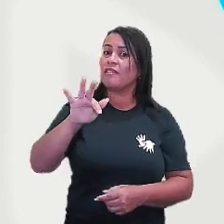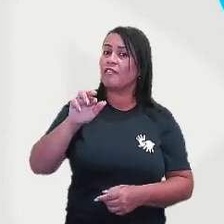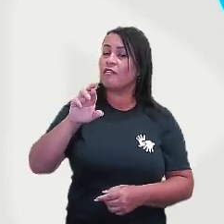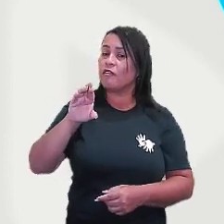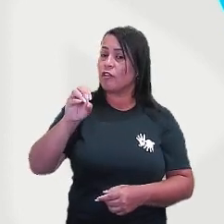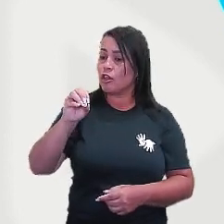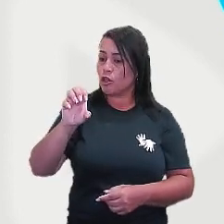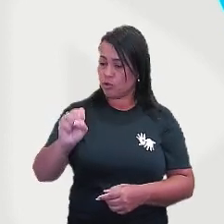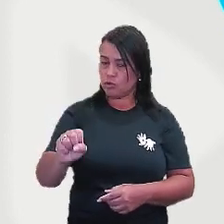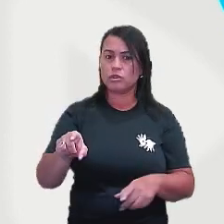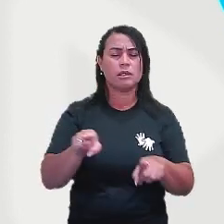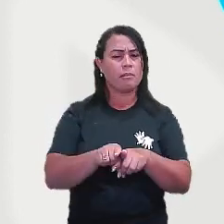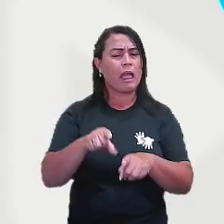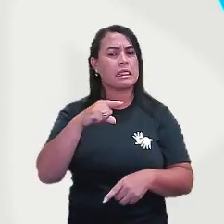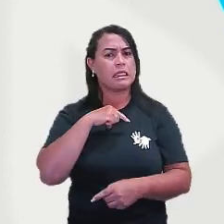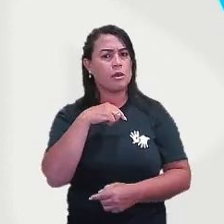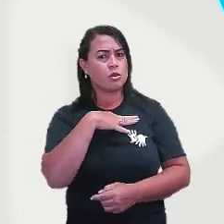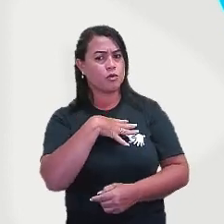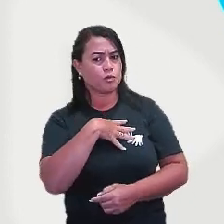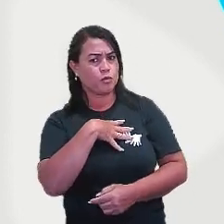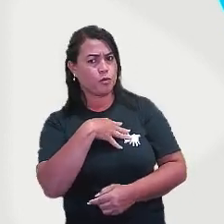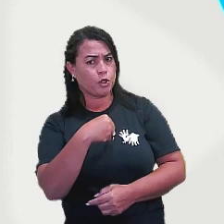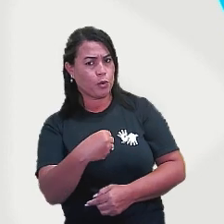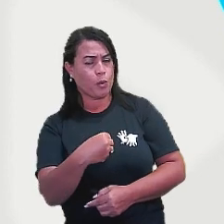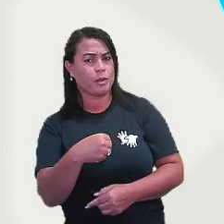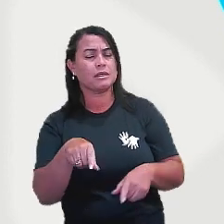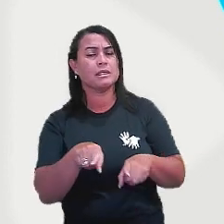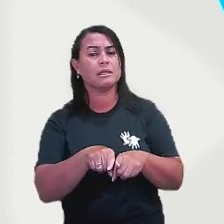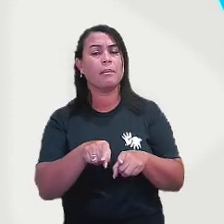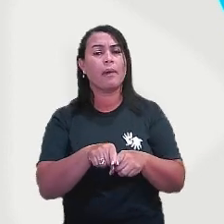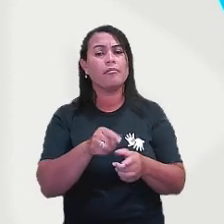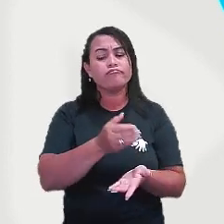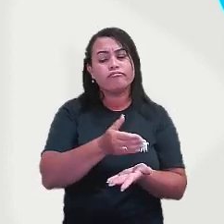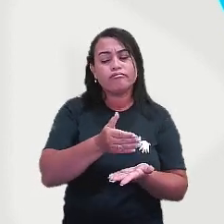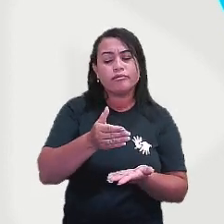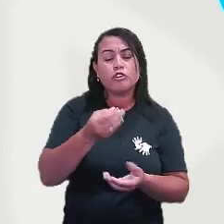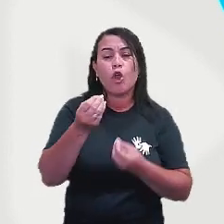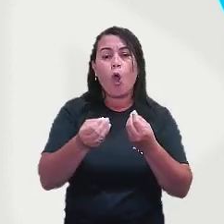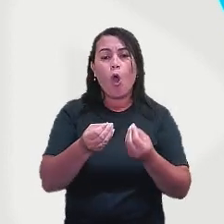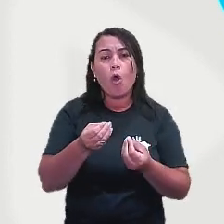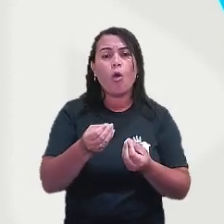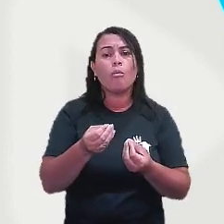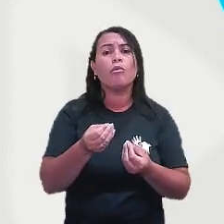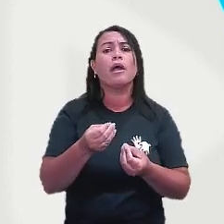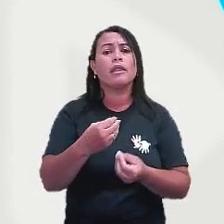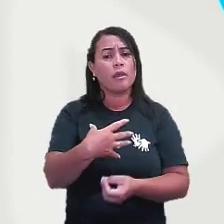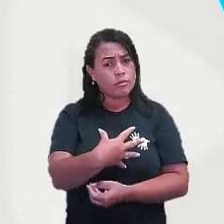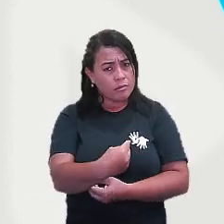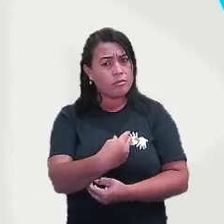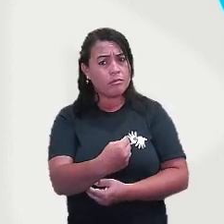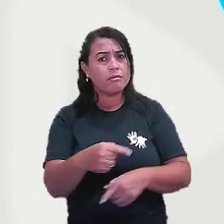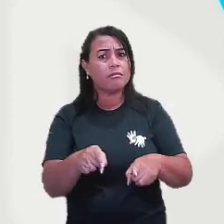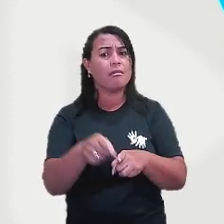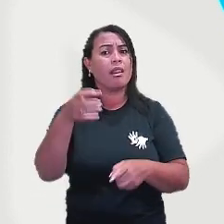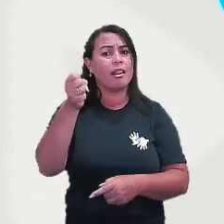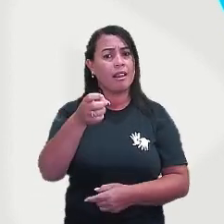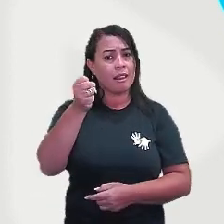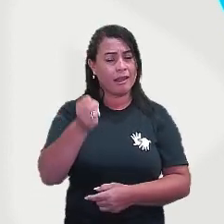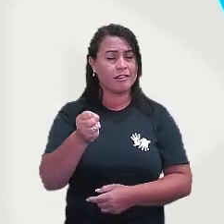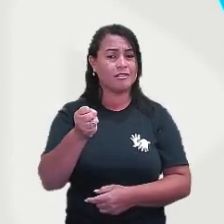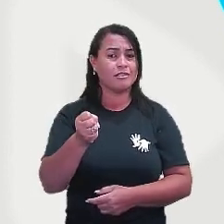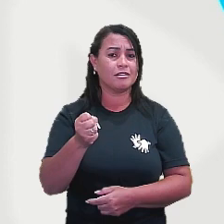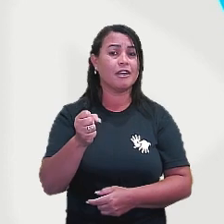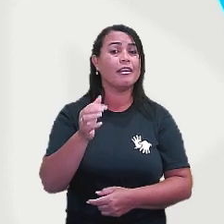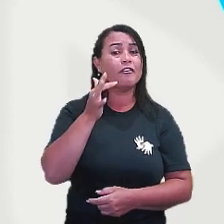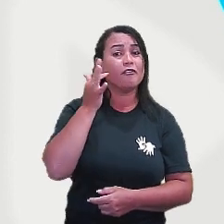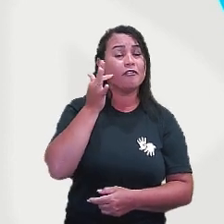que eles têm os seus filhotes e esses filhotes se alimentam do leite materno da fêmea. Também